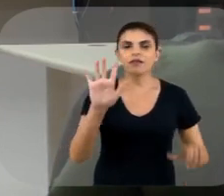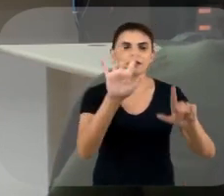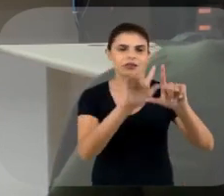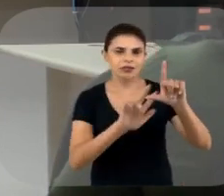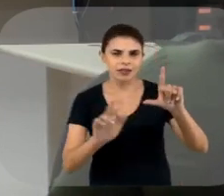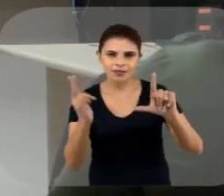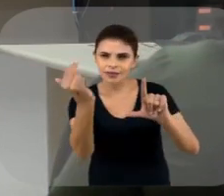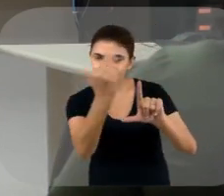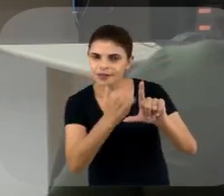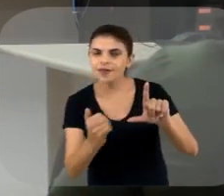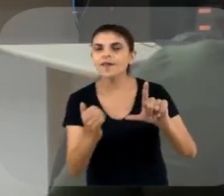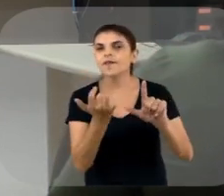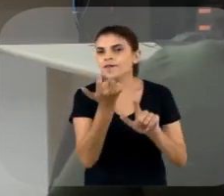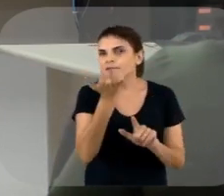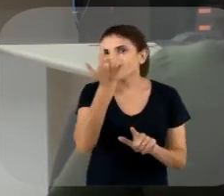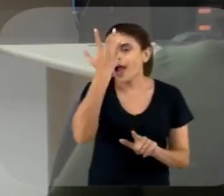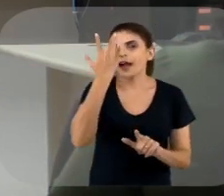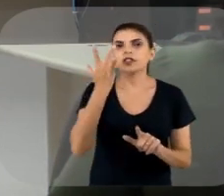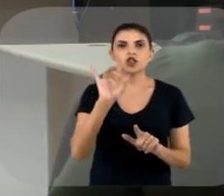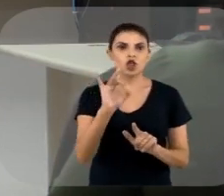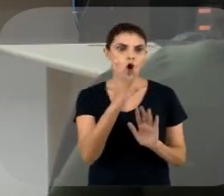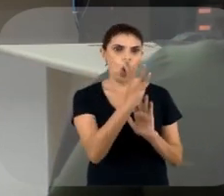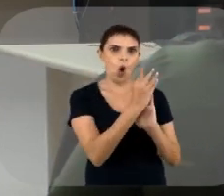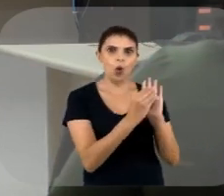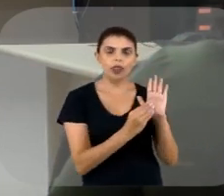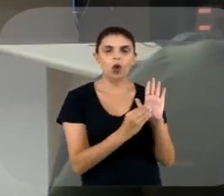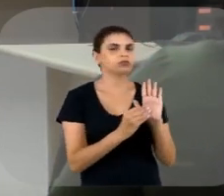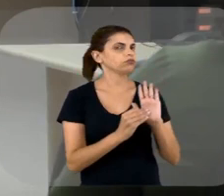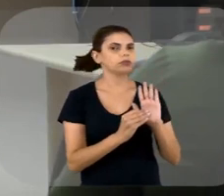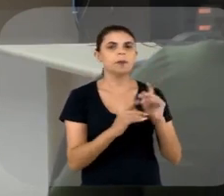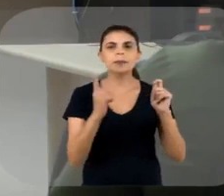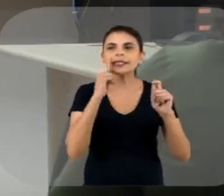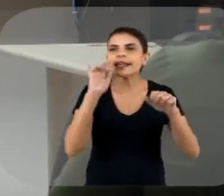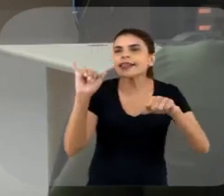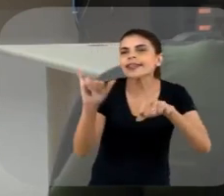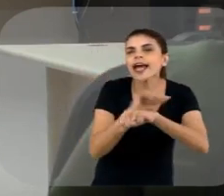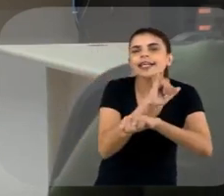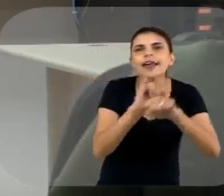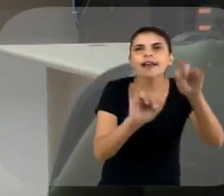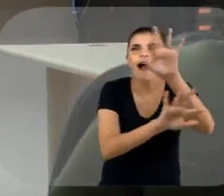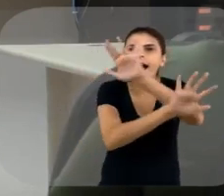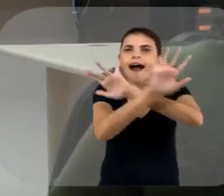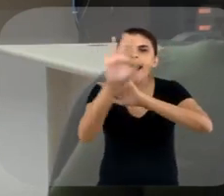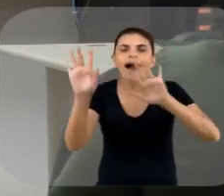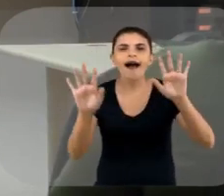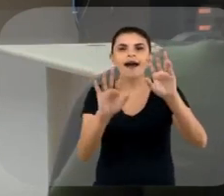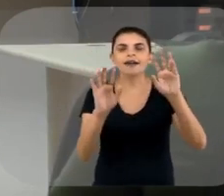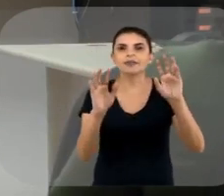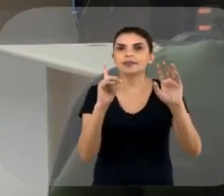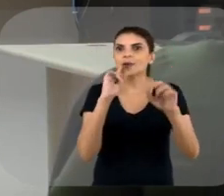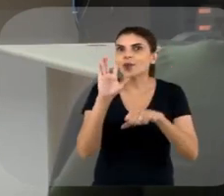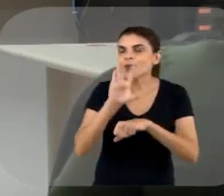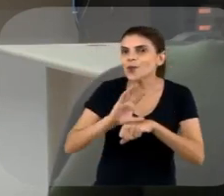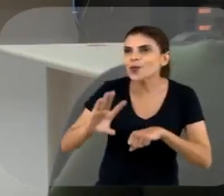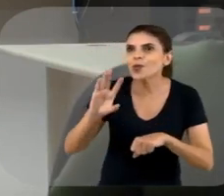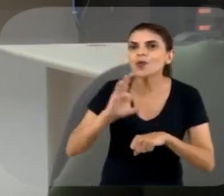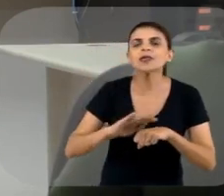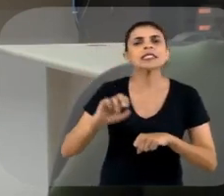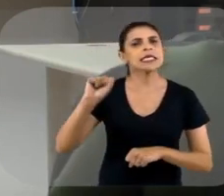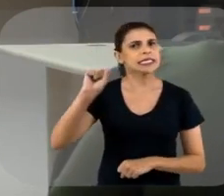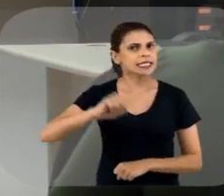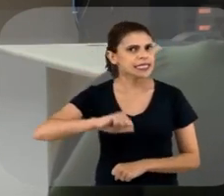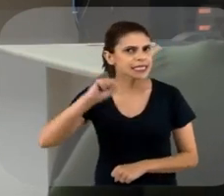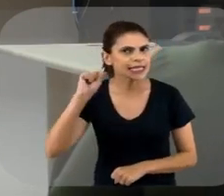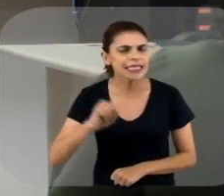se faz só pelo conteúdo, né? O curso, quando a gente pensa em curso, a gente tem de